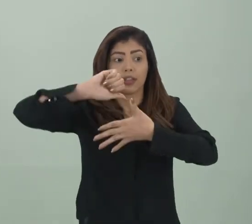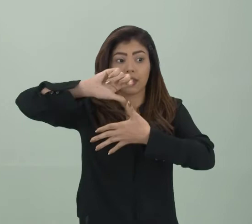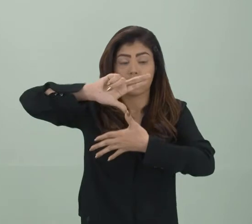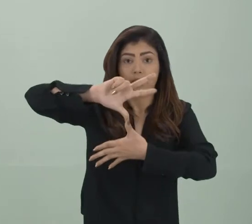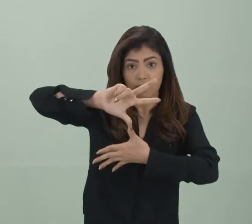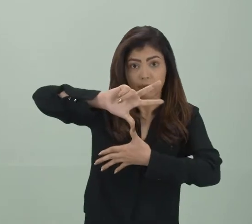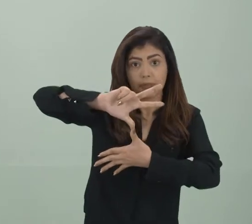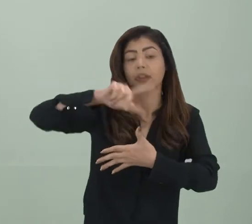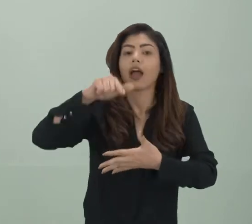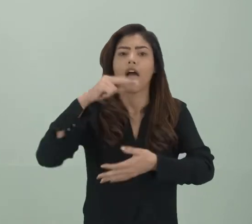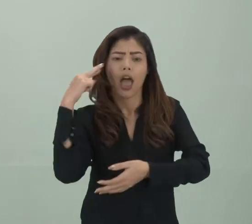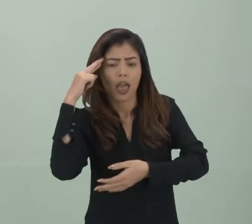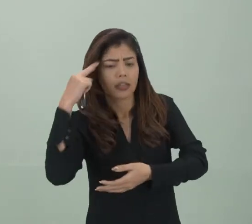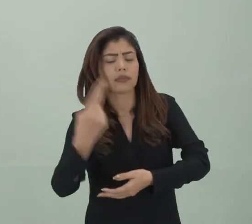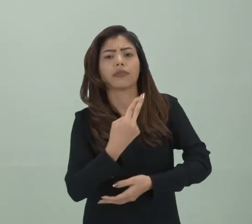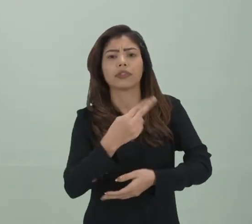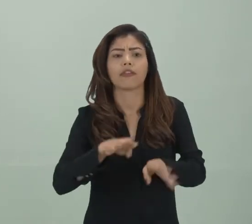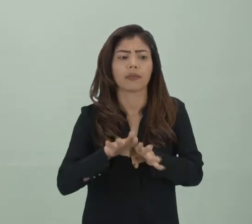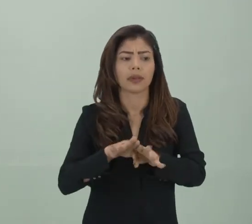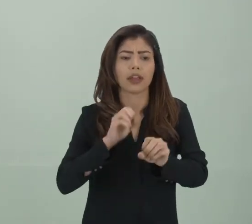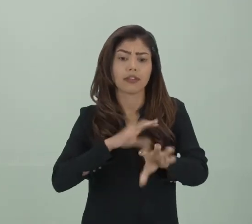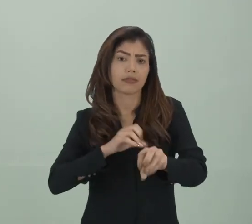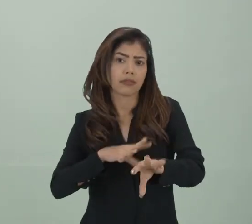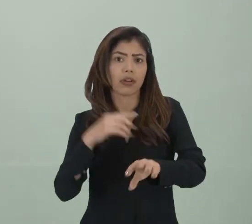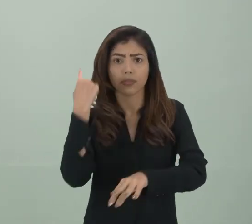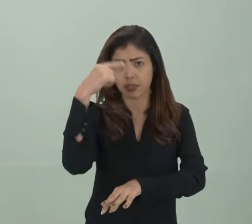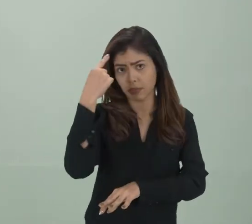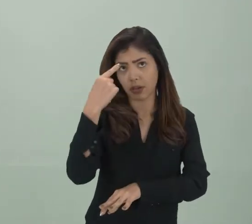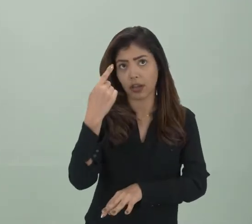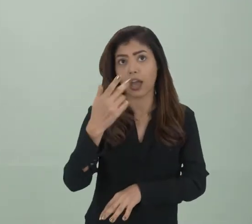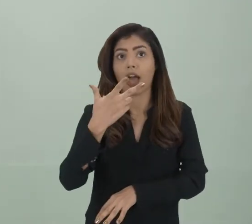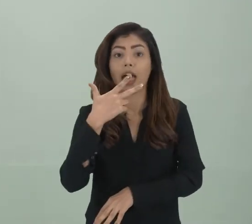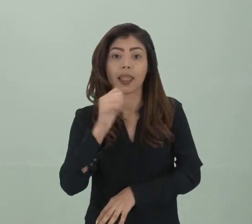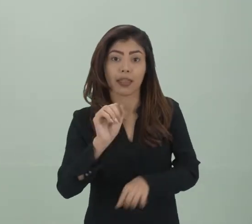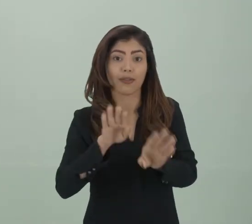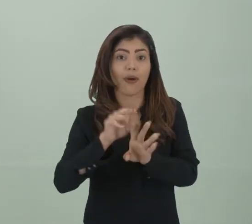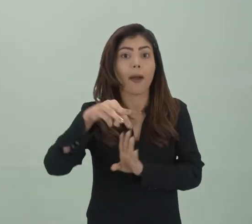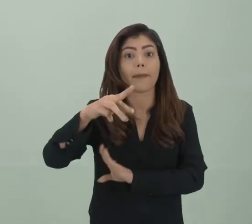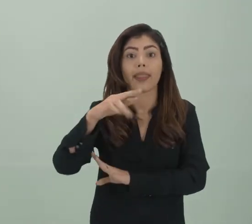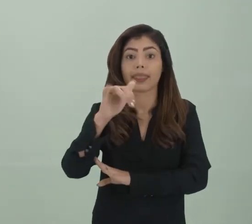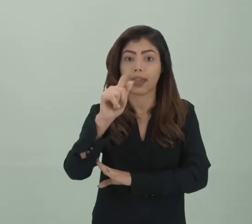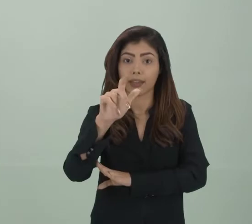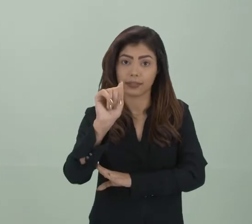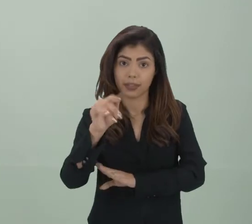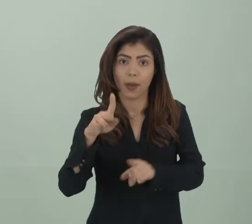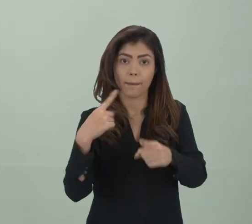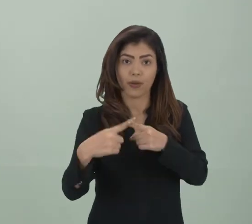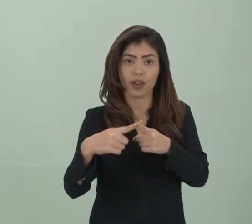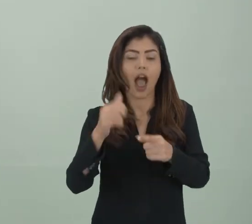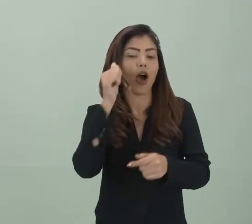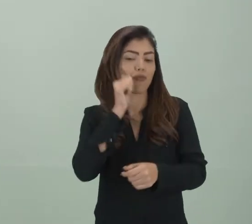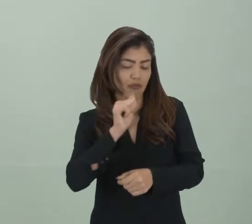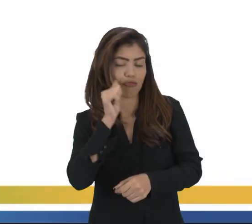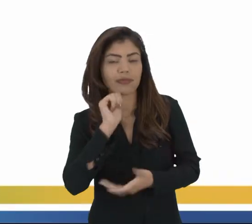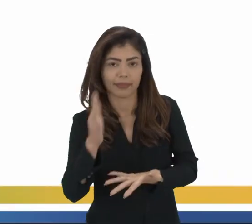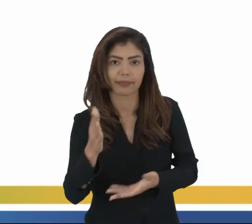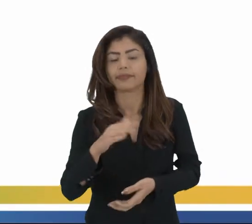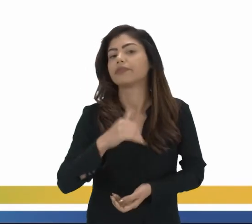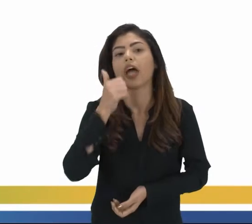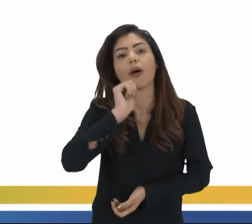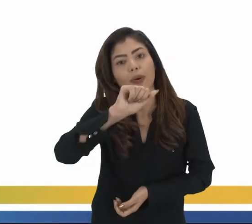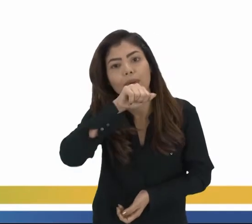as responsáveis por ensinar o espanhol. Por isso que nós chamamos de língua materna, porque quem ensinavam eram as mulheres, as